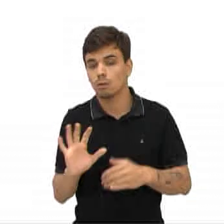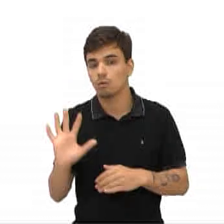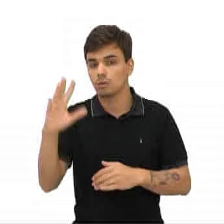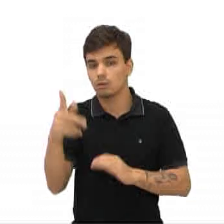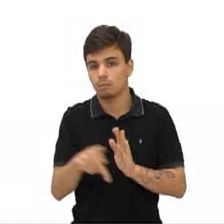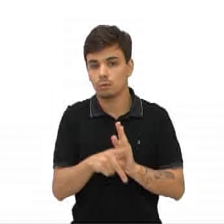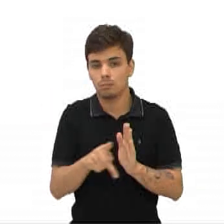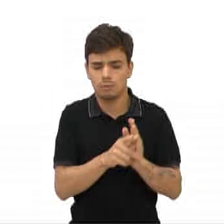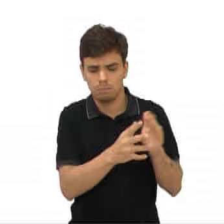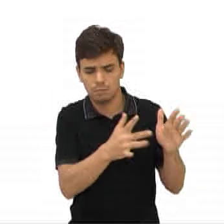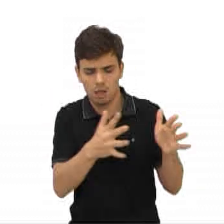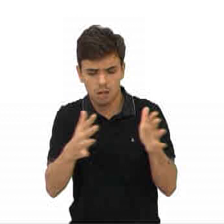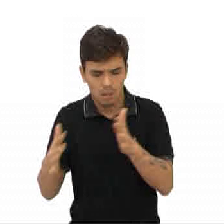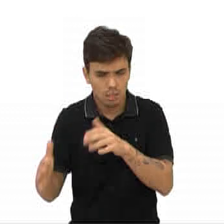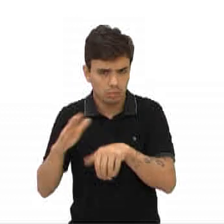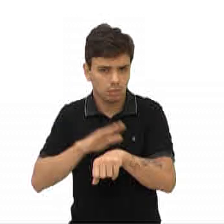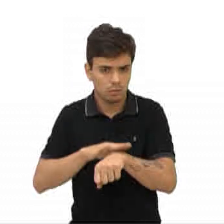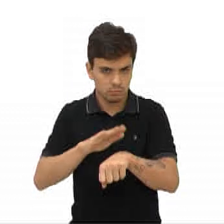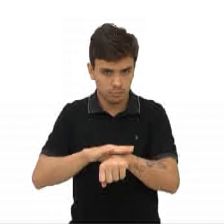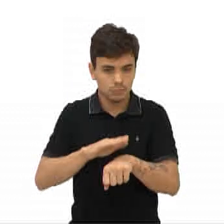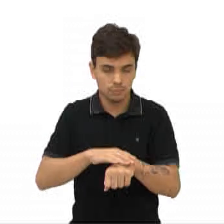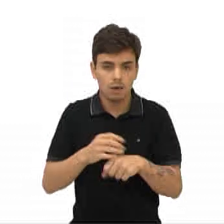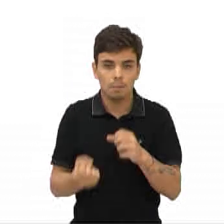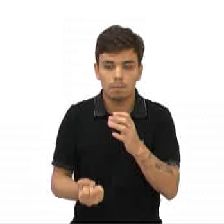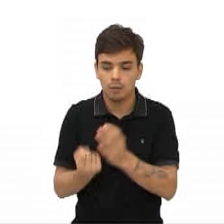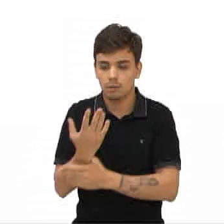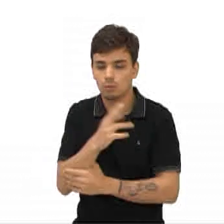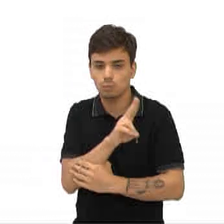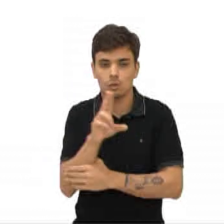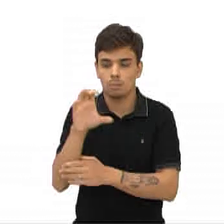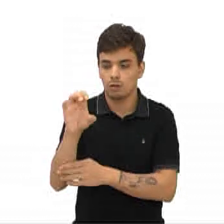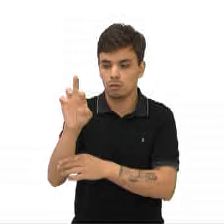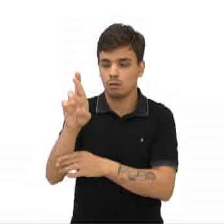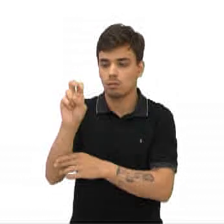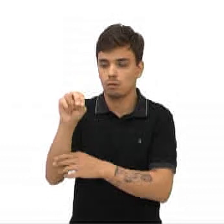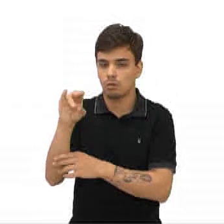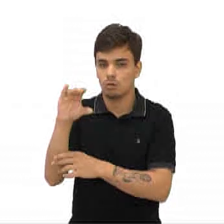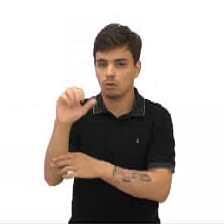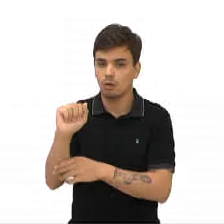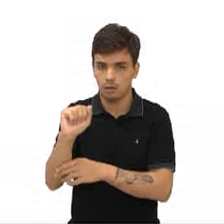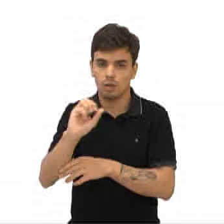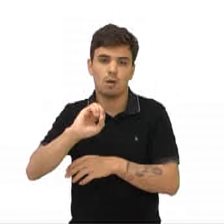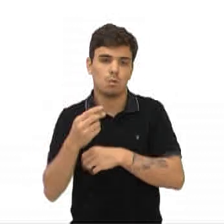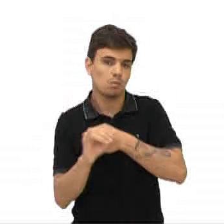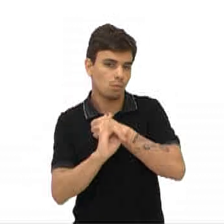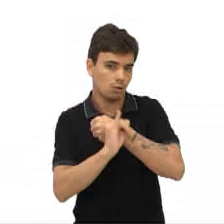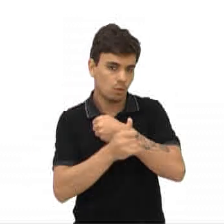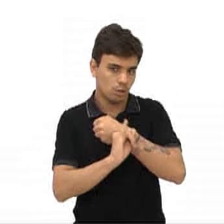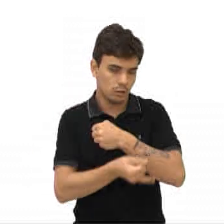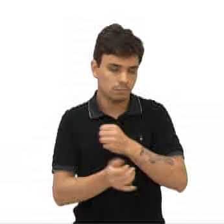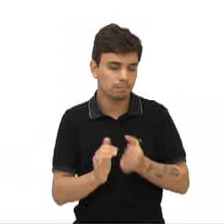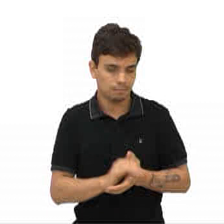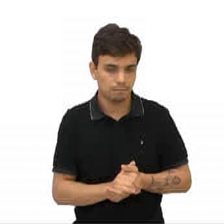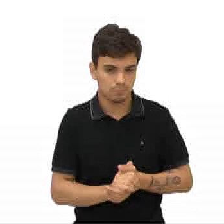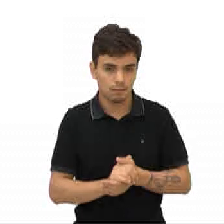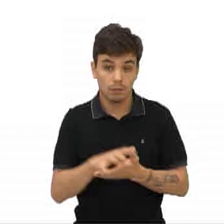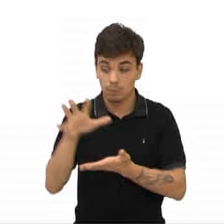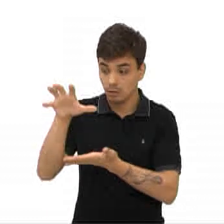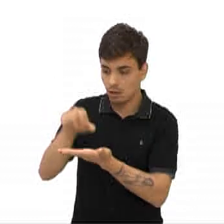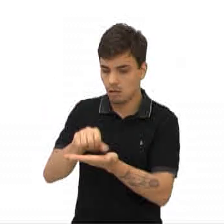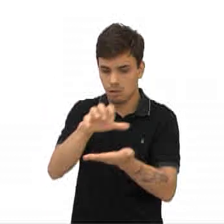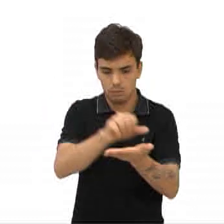temporal, cronológica, é que deu origem à crônica, né? Sendo, portanto, um registro cronológico